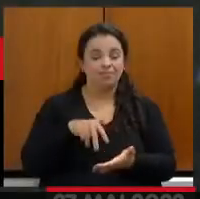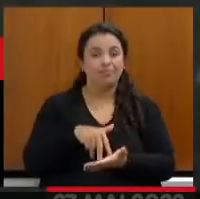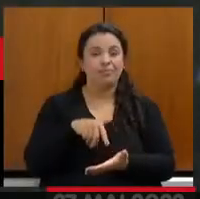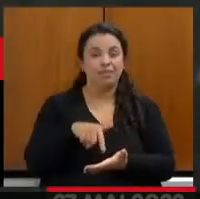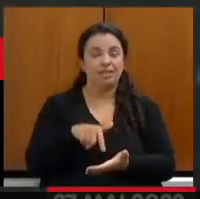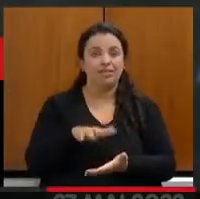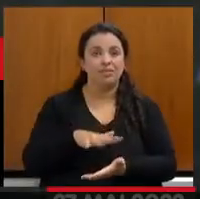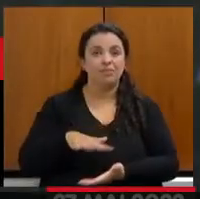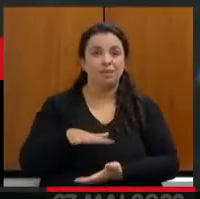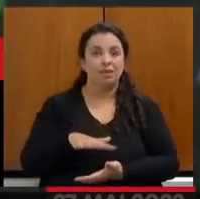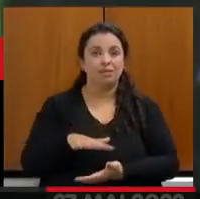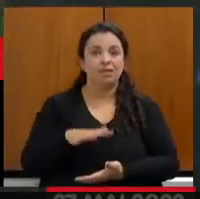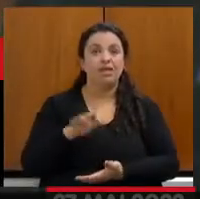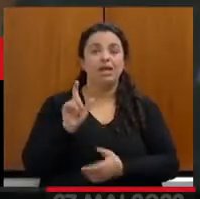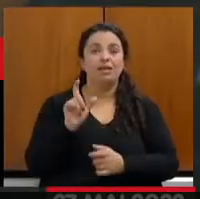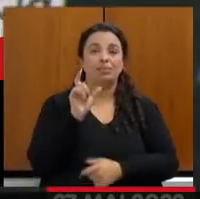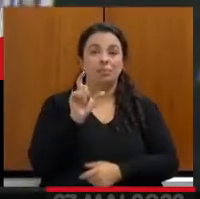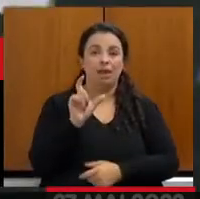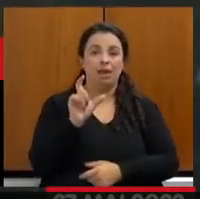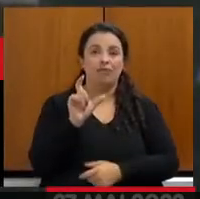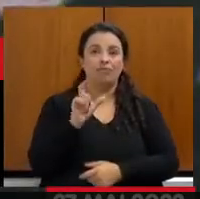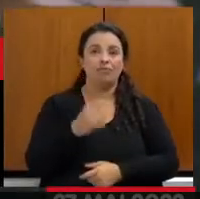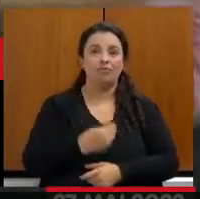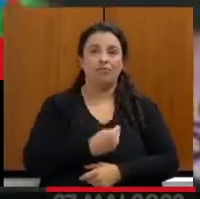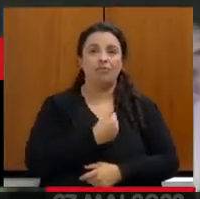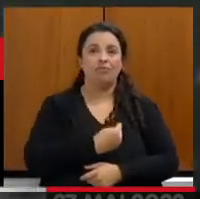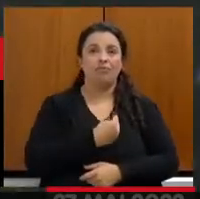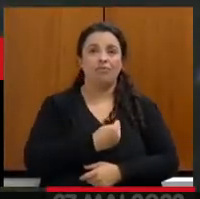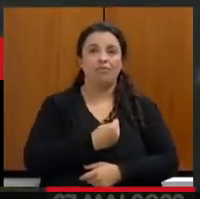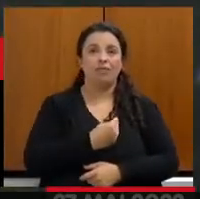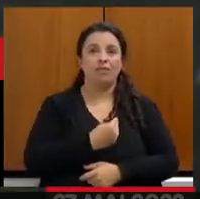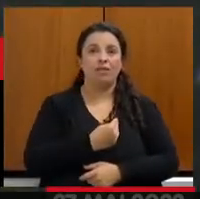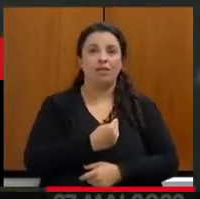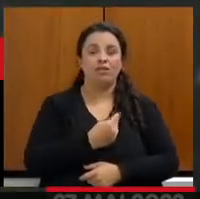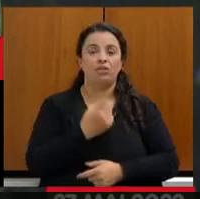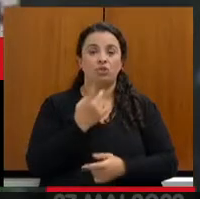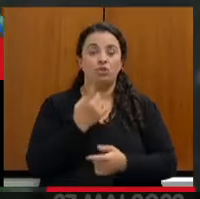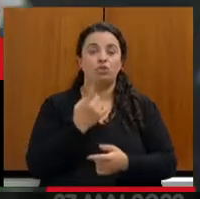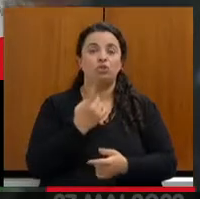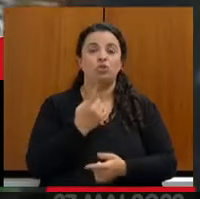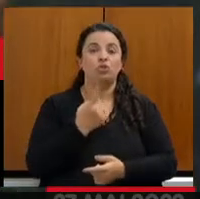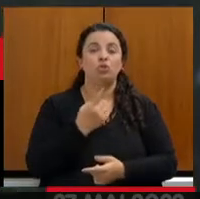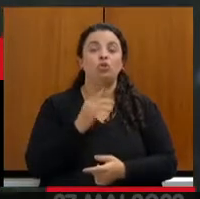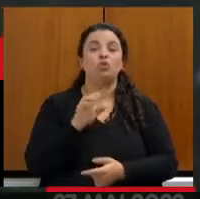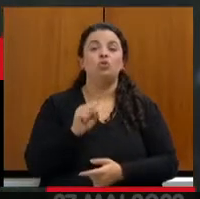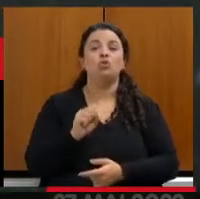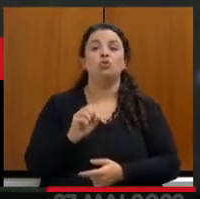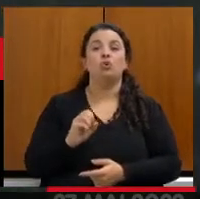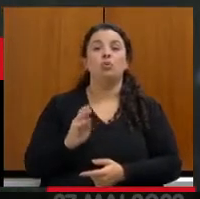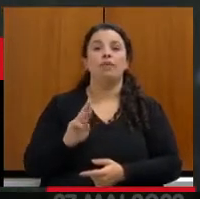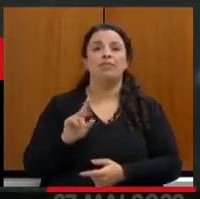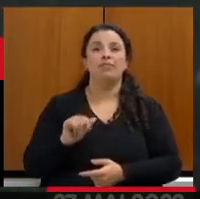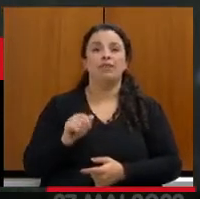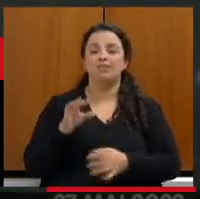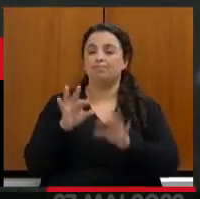palavra sobrevivência não me representa mais que eu quero viver eu não quero ser uma estatística